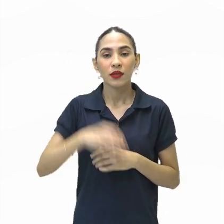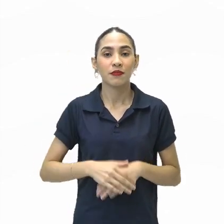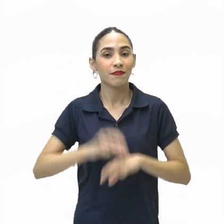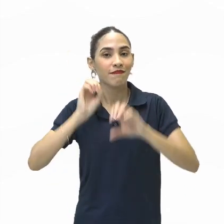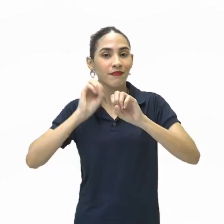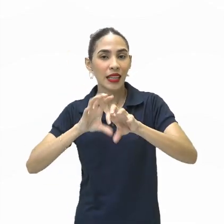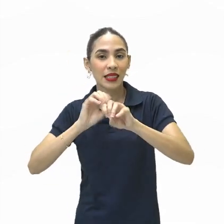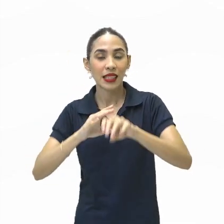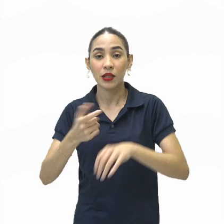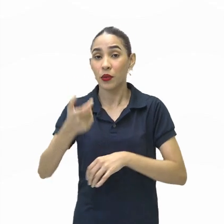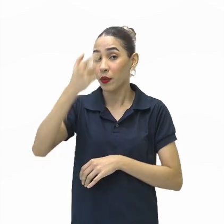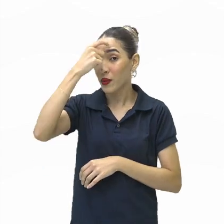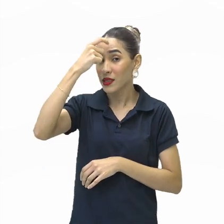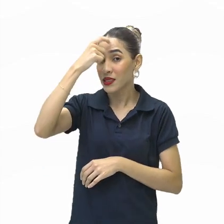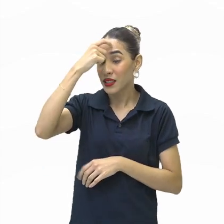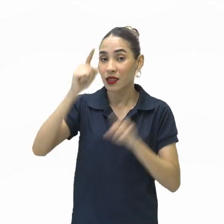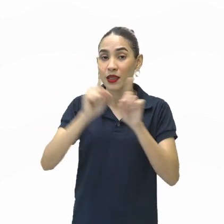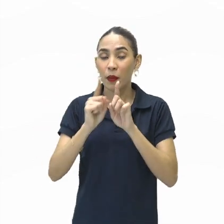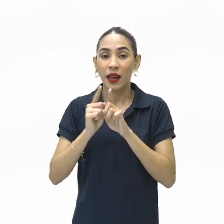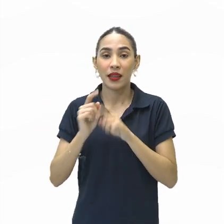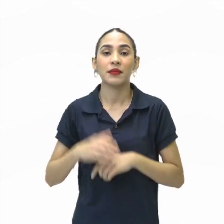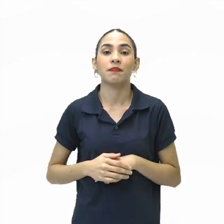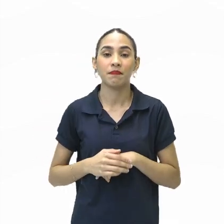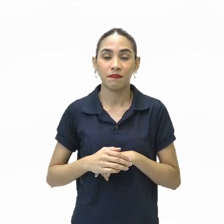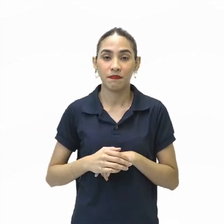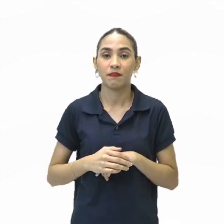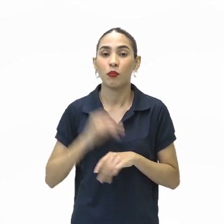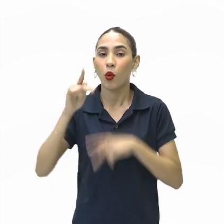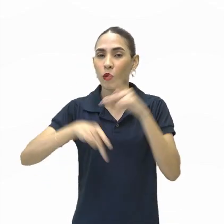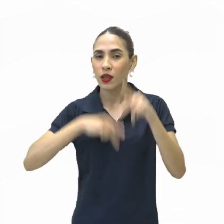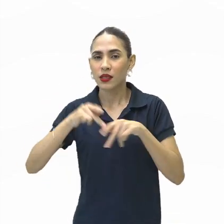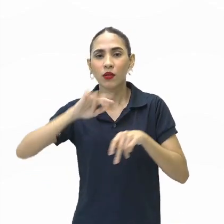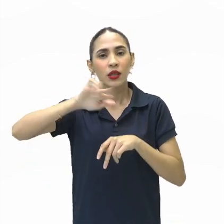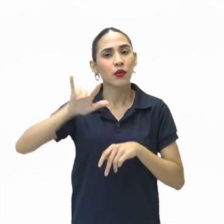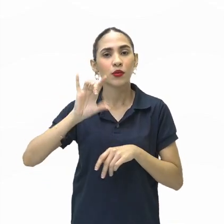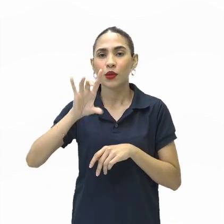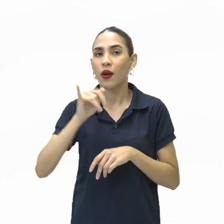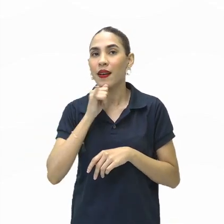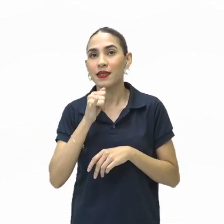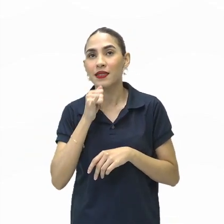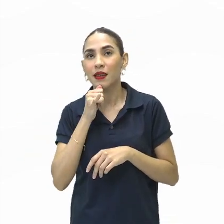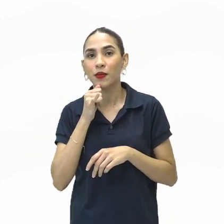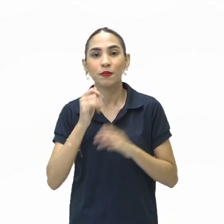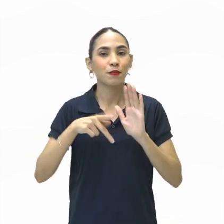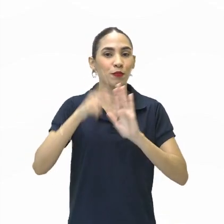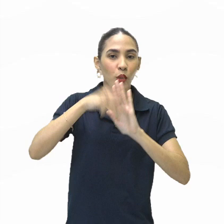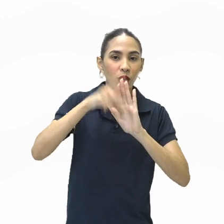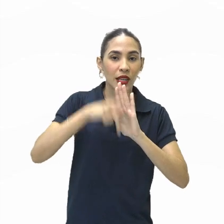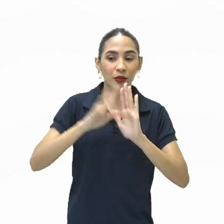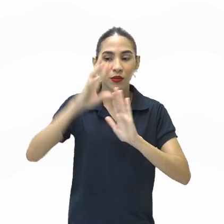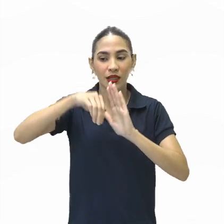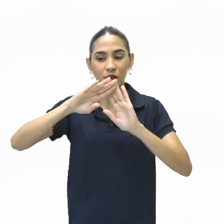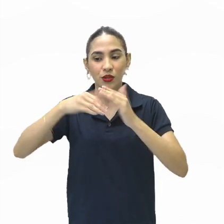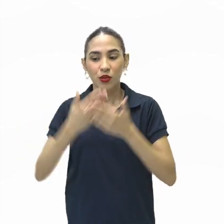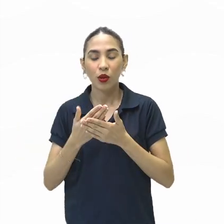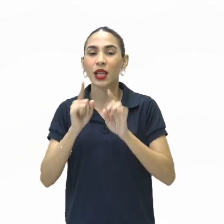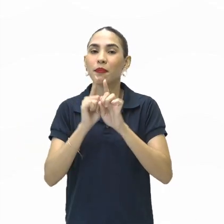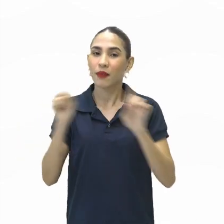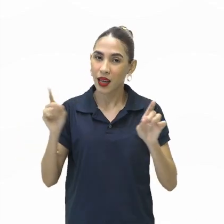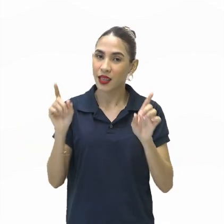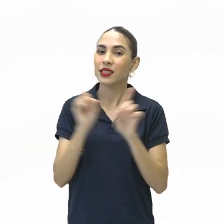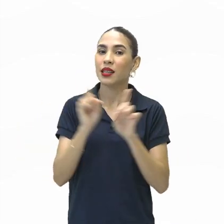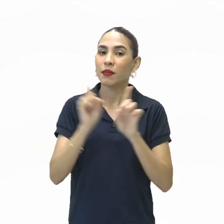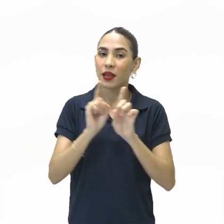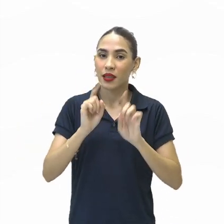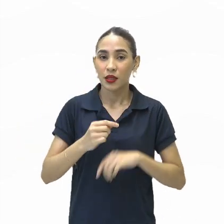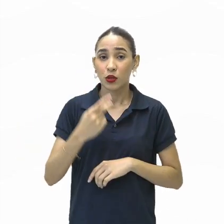educando, conscientizando a nova geração, não através apenas de projetos em escolas, mas também com